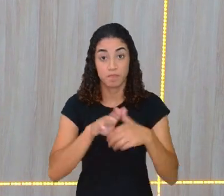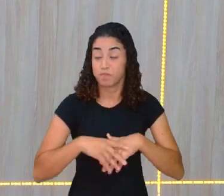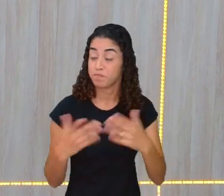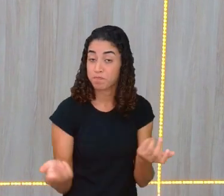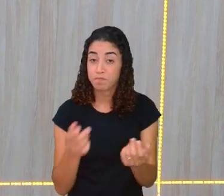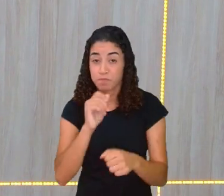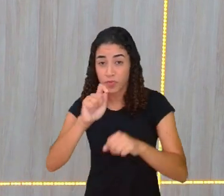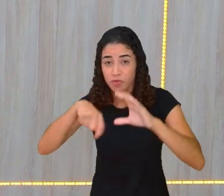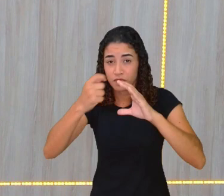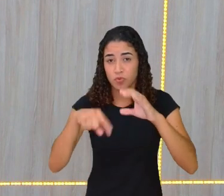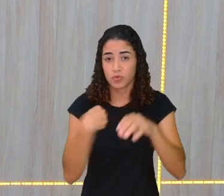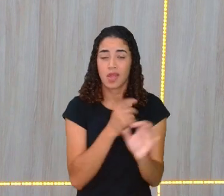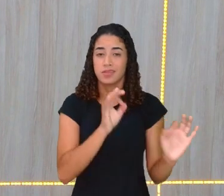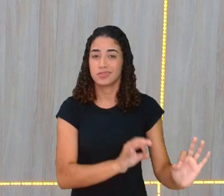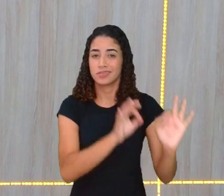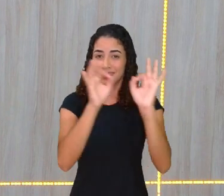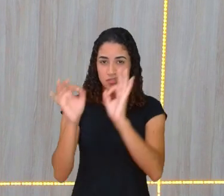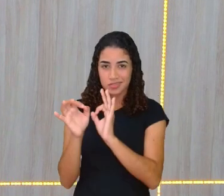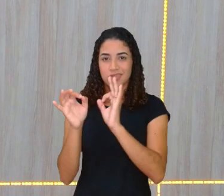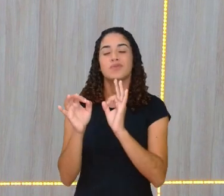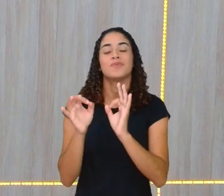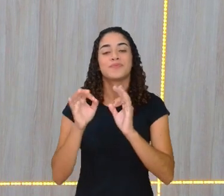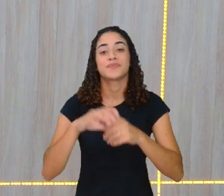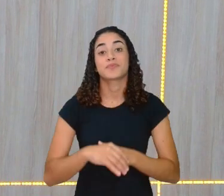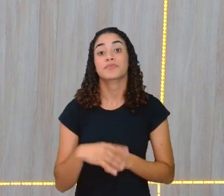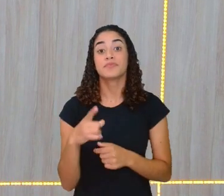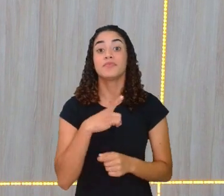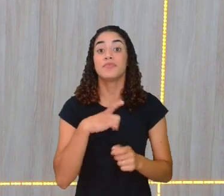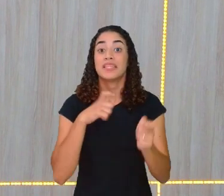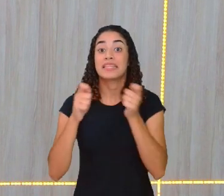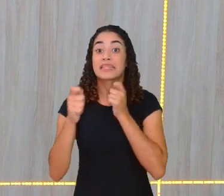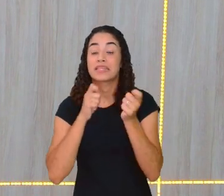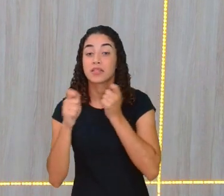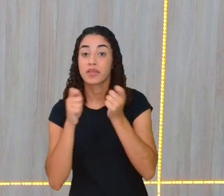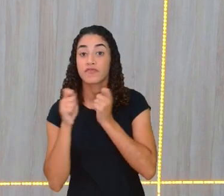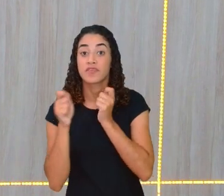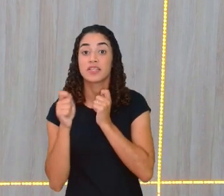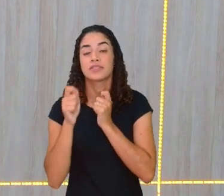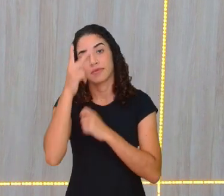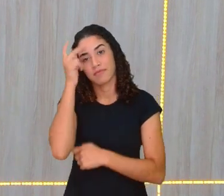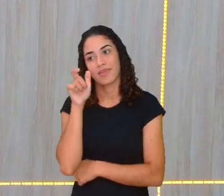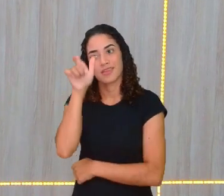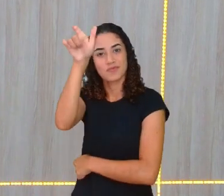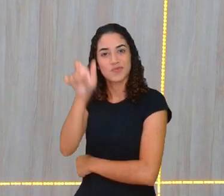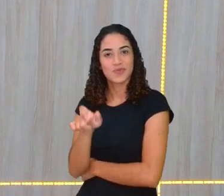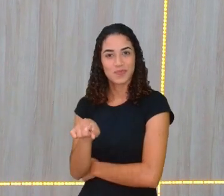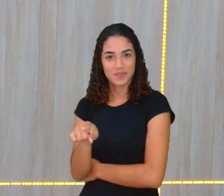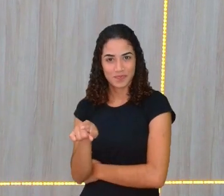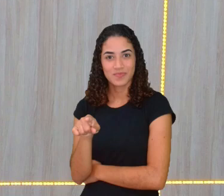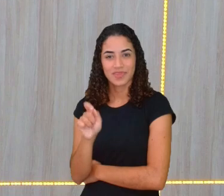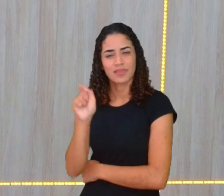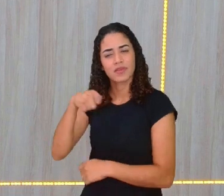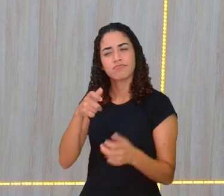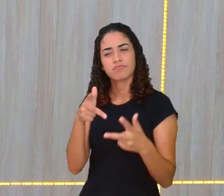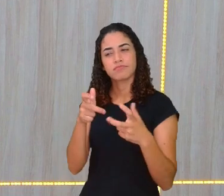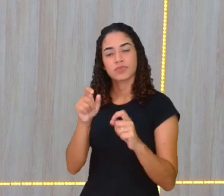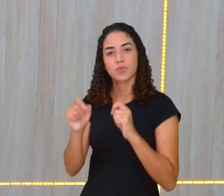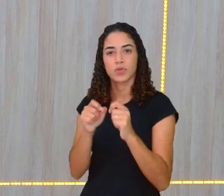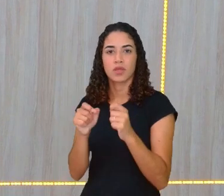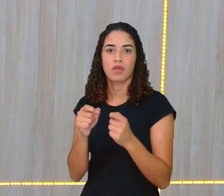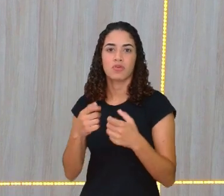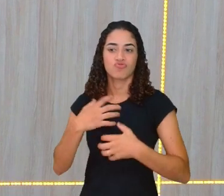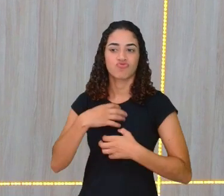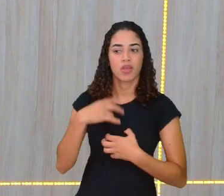nessa notícia em formato de vídeo, a gente tem a entrevista sendo feita com a pessoa. Então a gente consegue observar